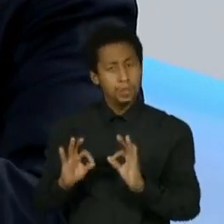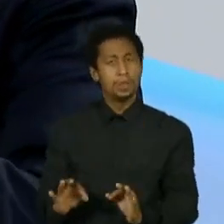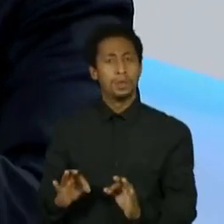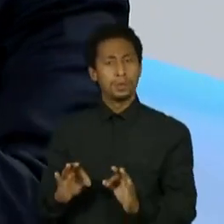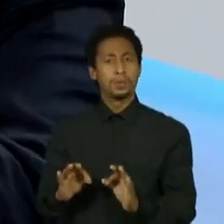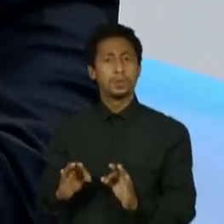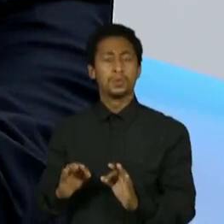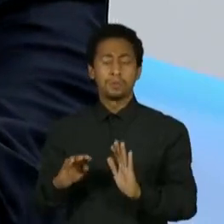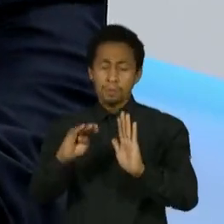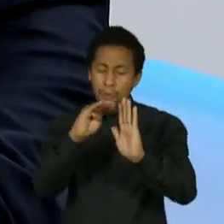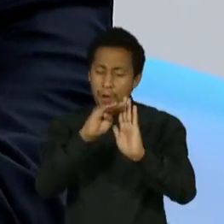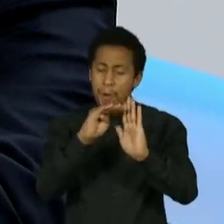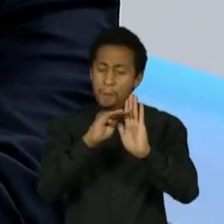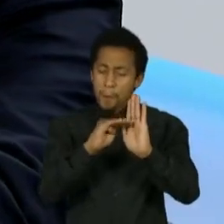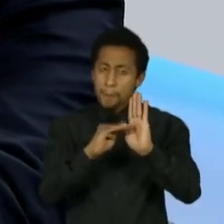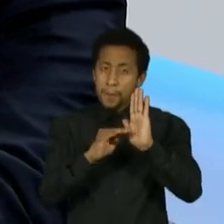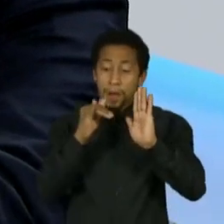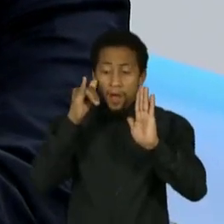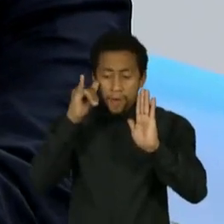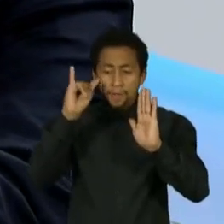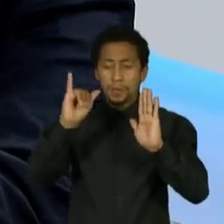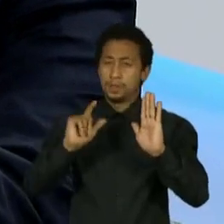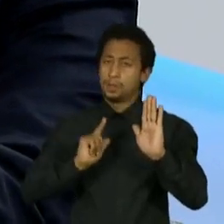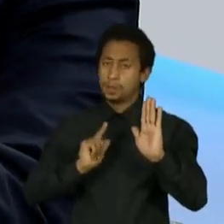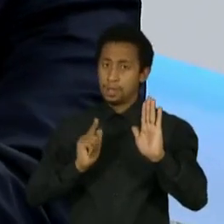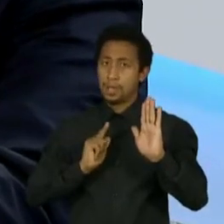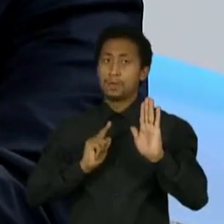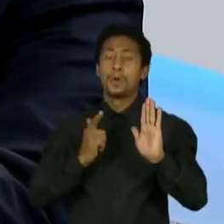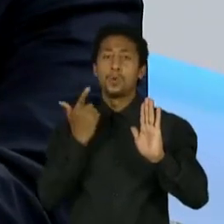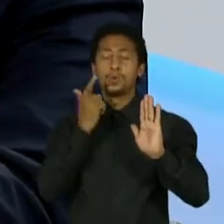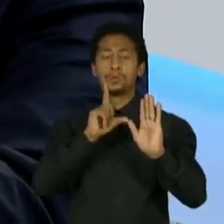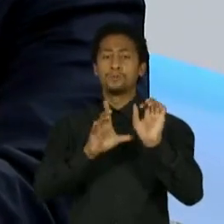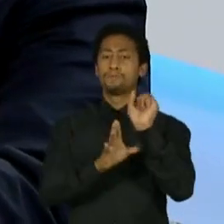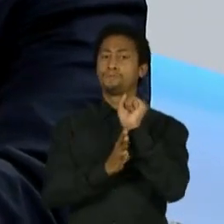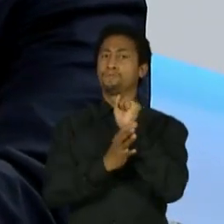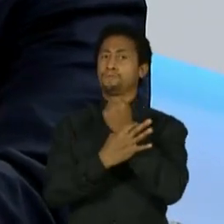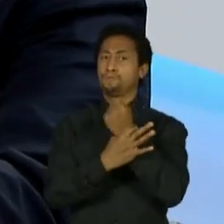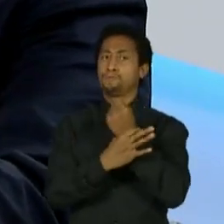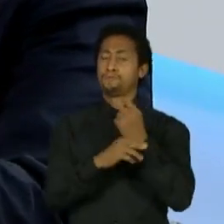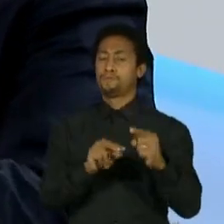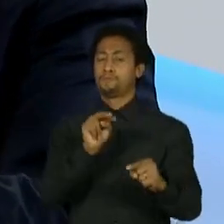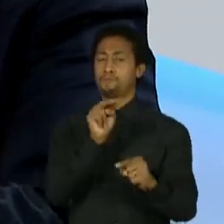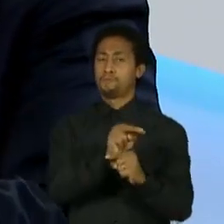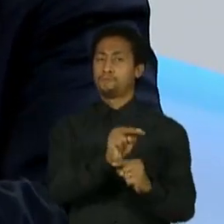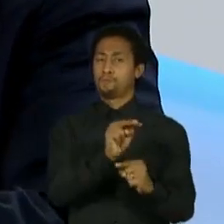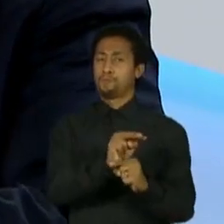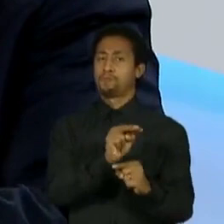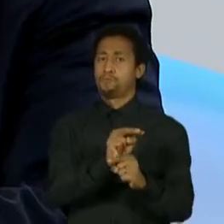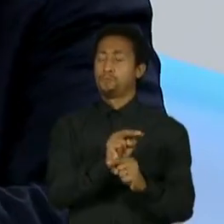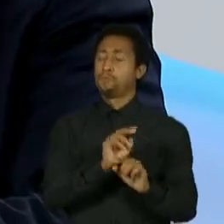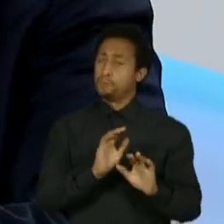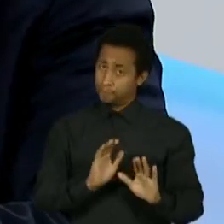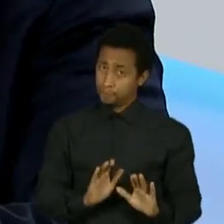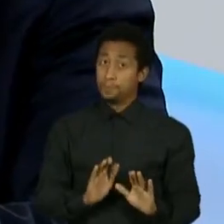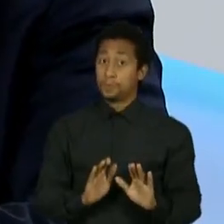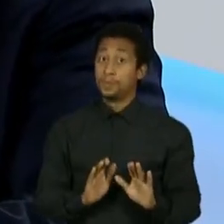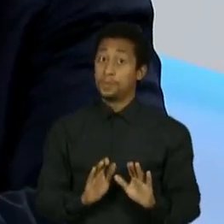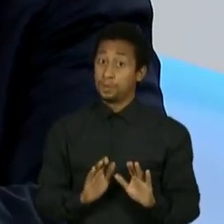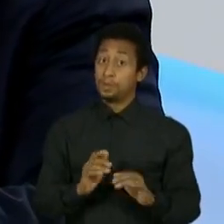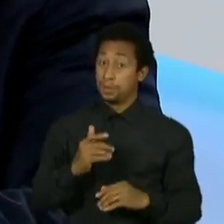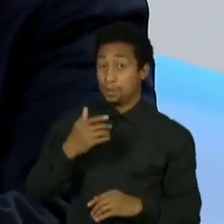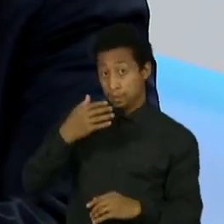as cautelas para aumentar os níveis de proteção e Estamos portanto